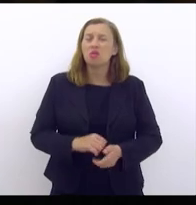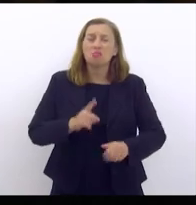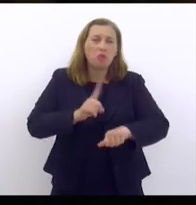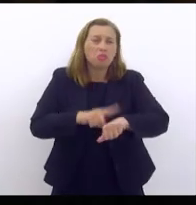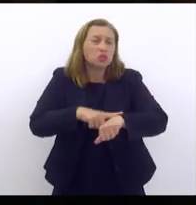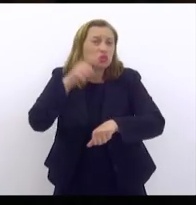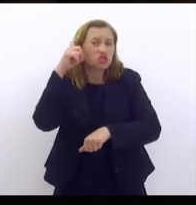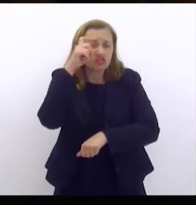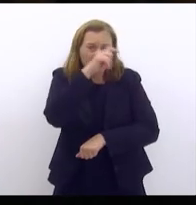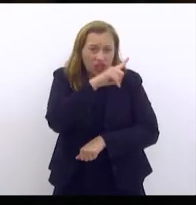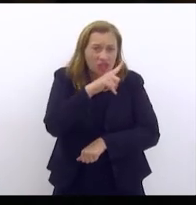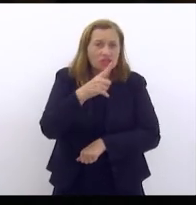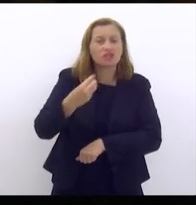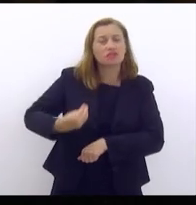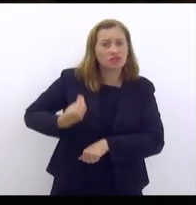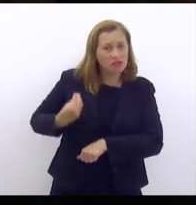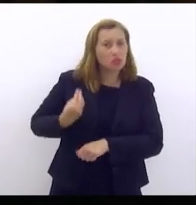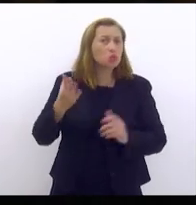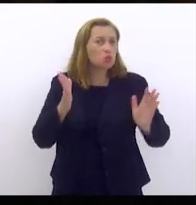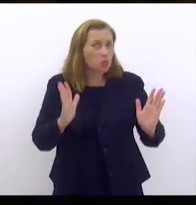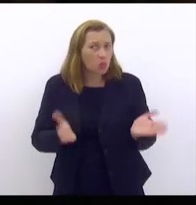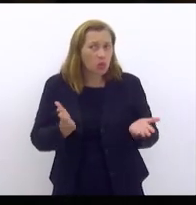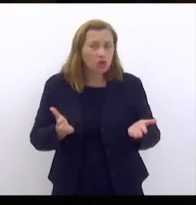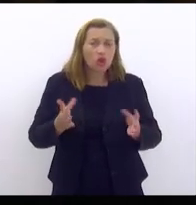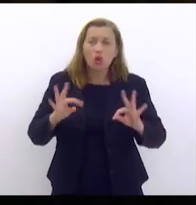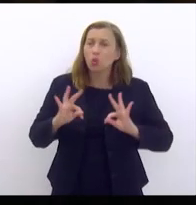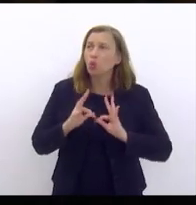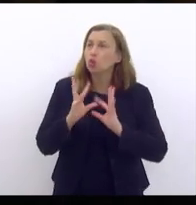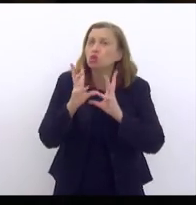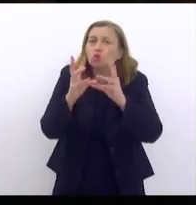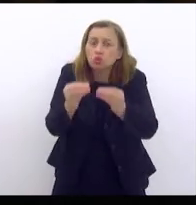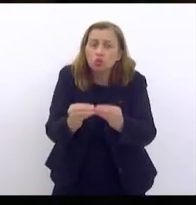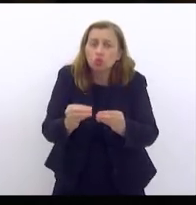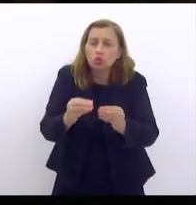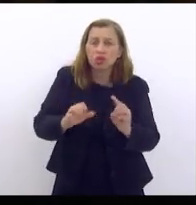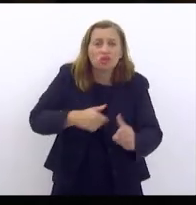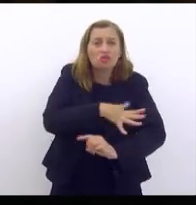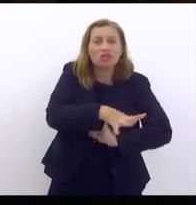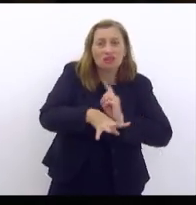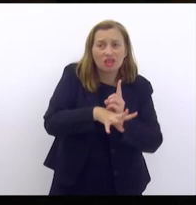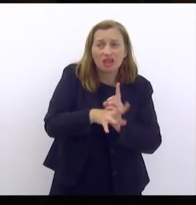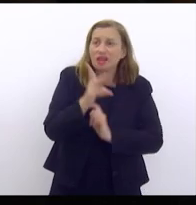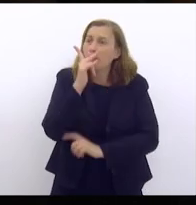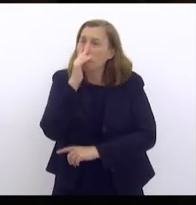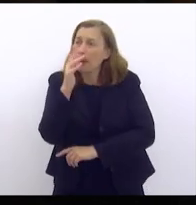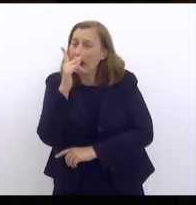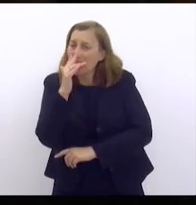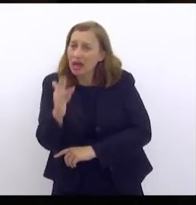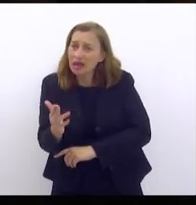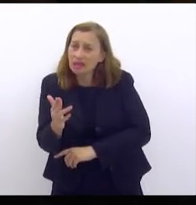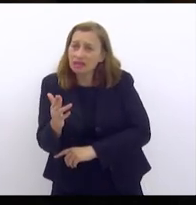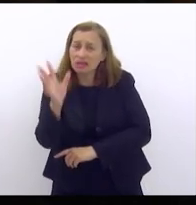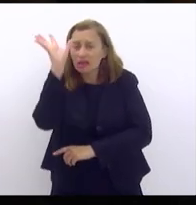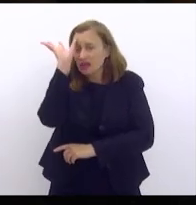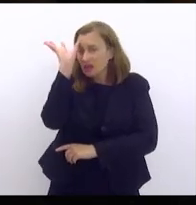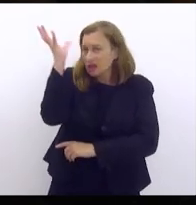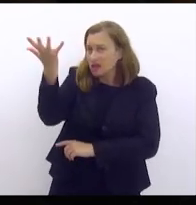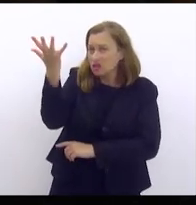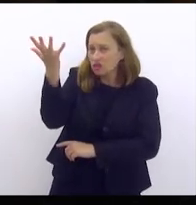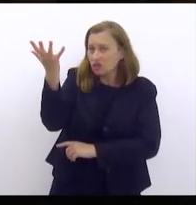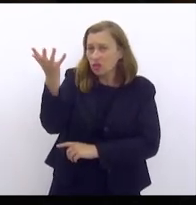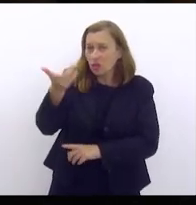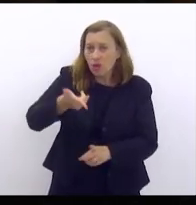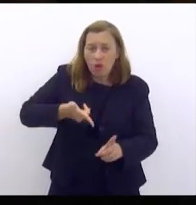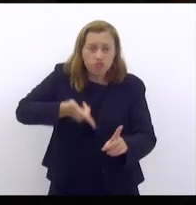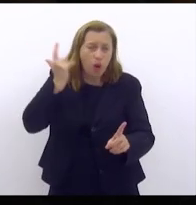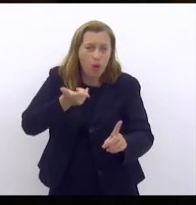difíceis que nós estamos vivendo. Quando tudo nessa sociedade parece que tem que ser resolvido com